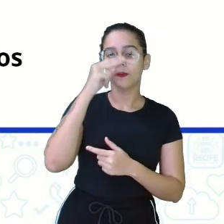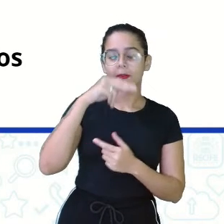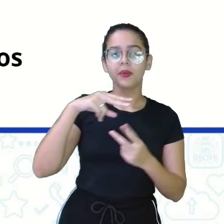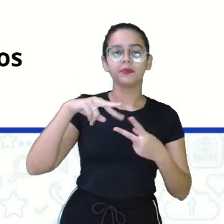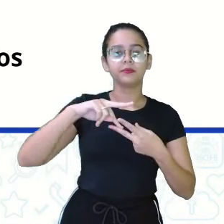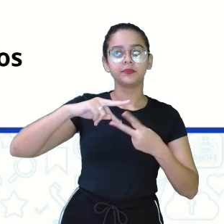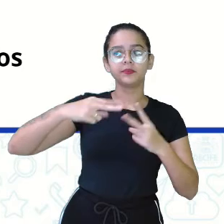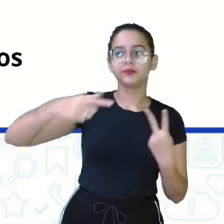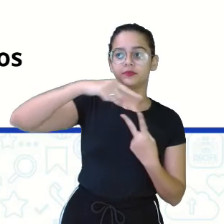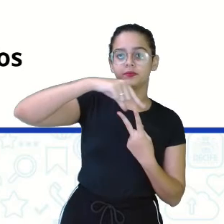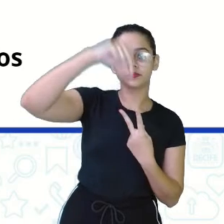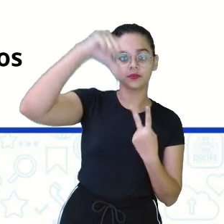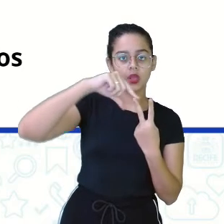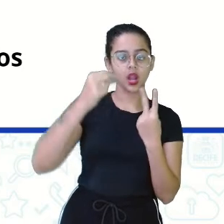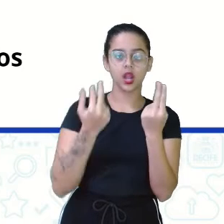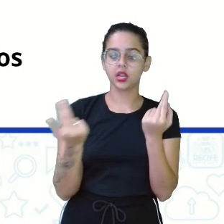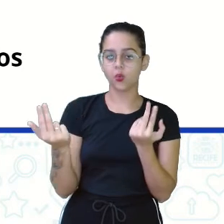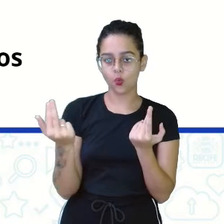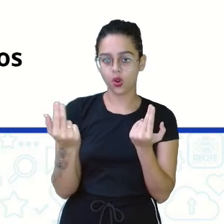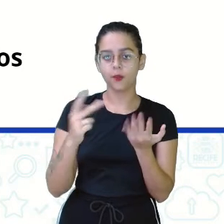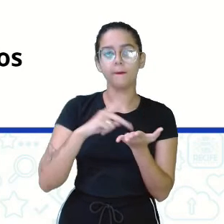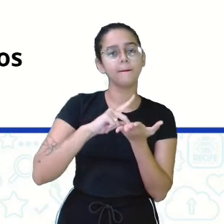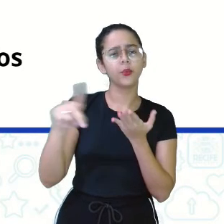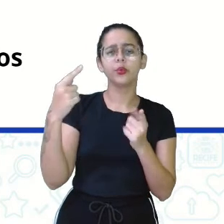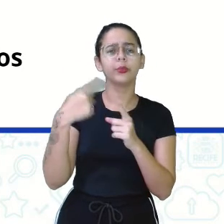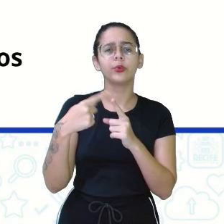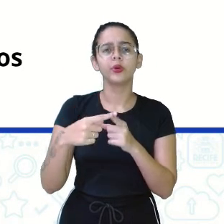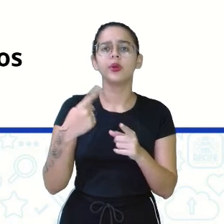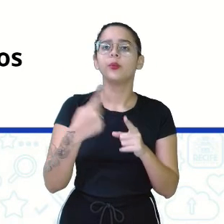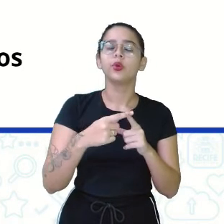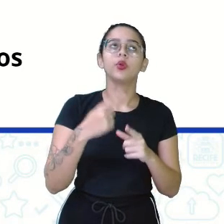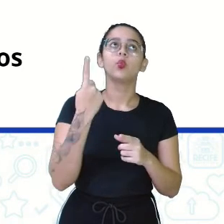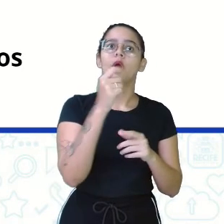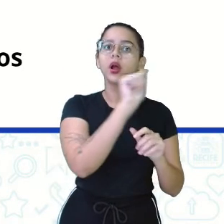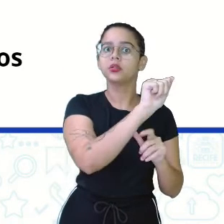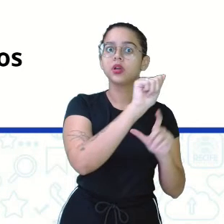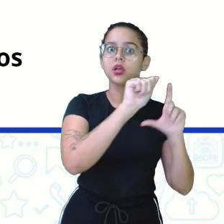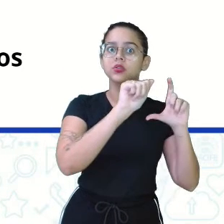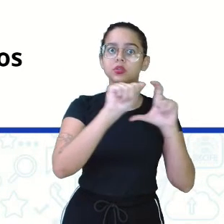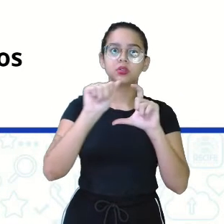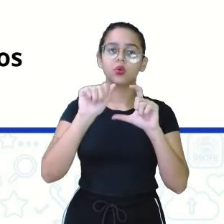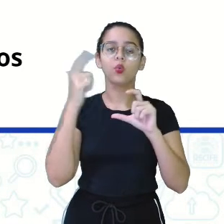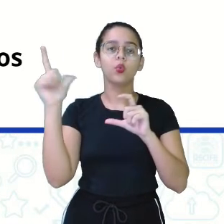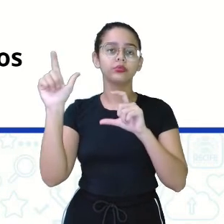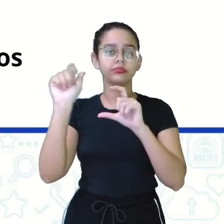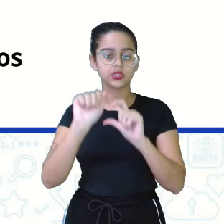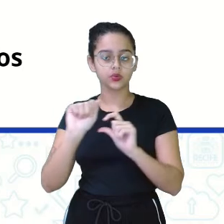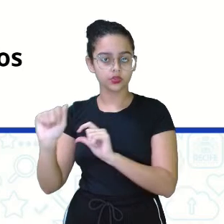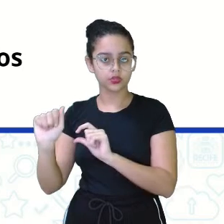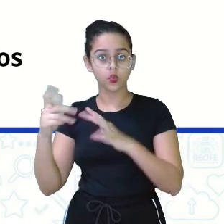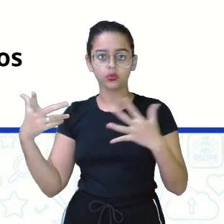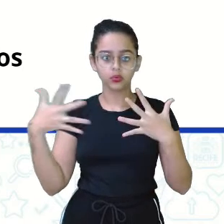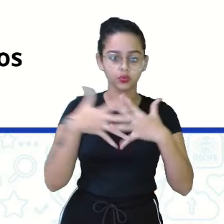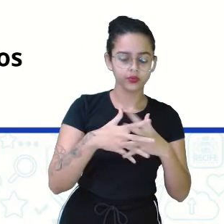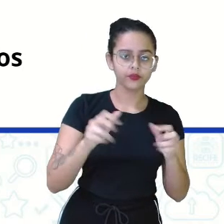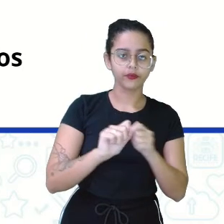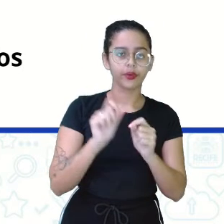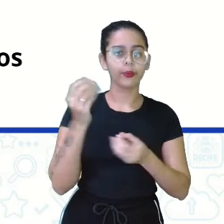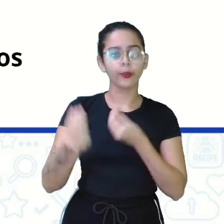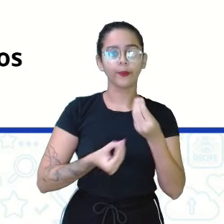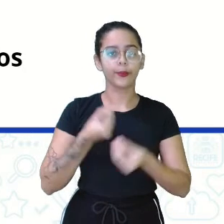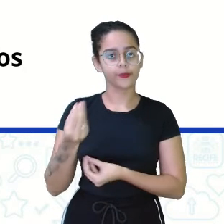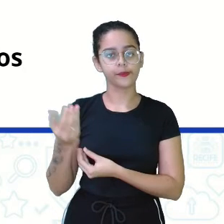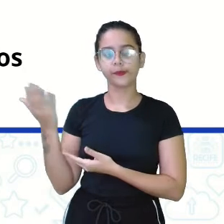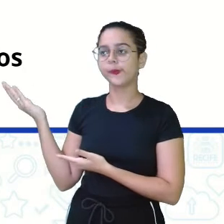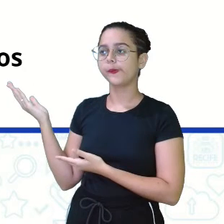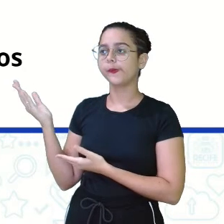né? Alelos idênticos e puros, porque um é azão, o outro é azinho, azinho. Beleza. Quando a gente cruza, como é que a gente faz aqui, ó?